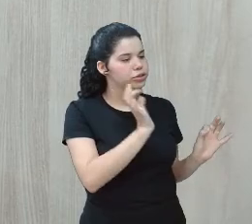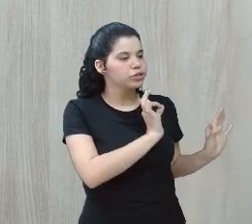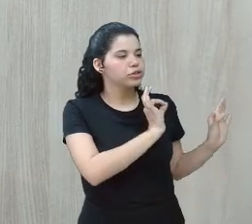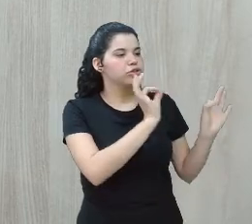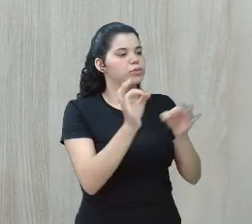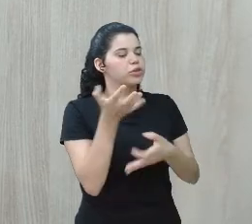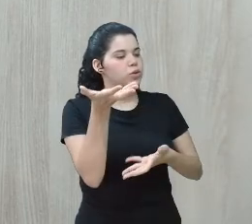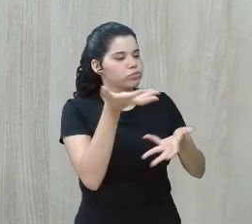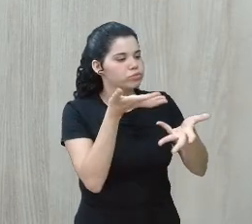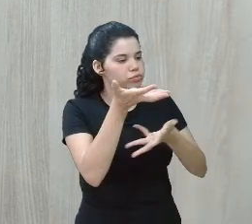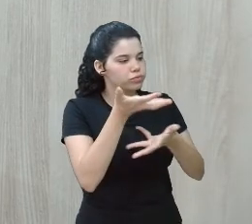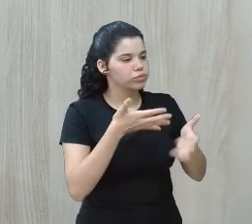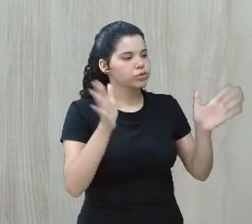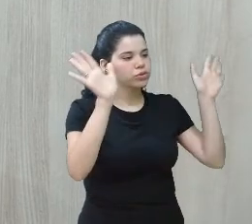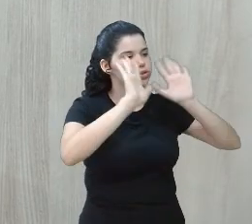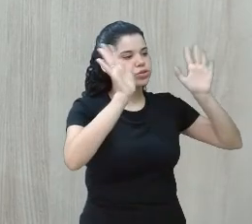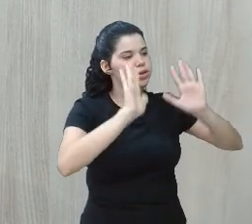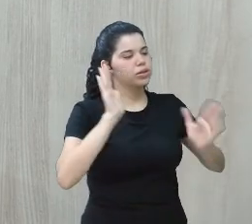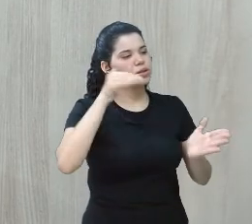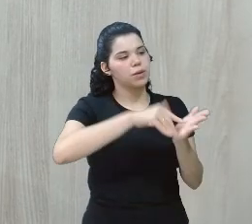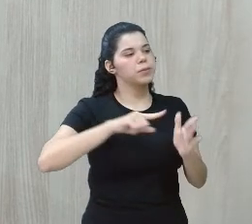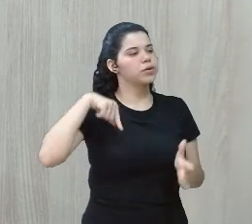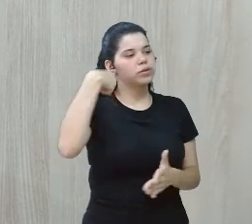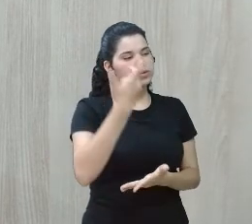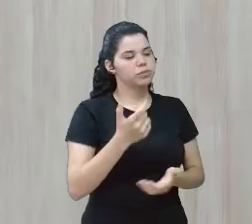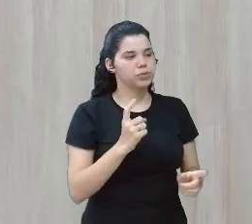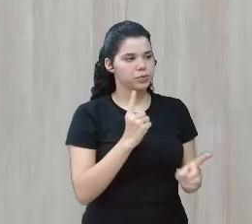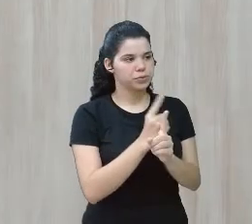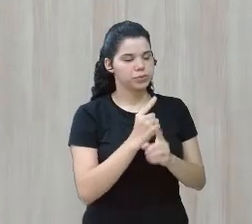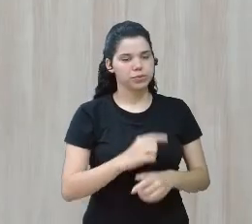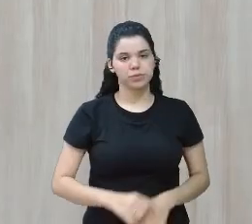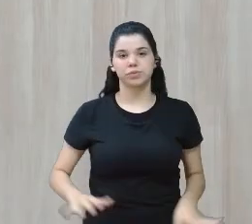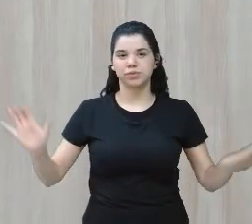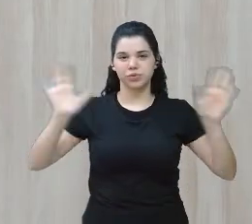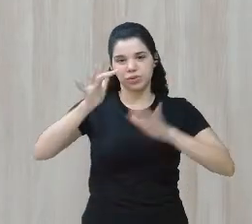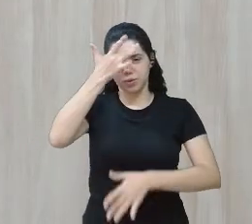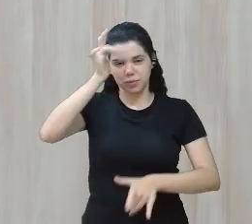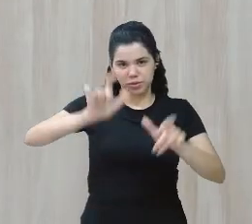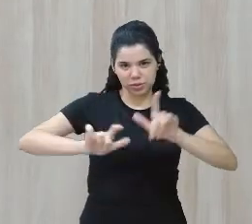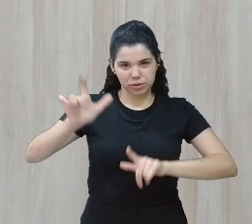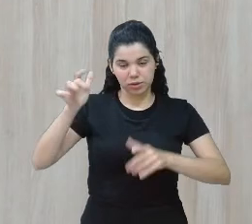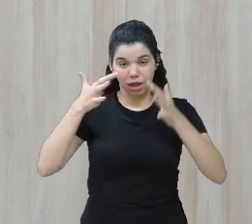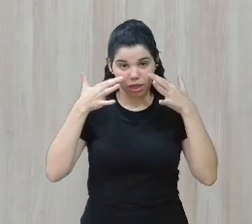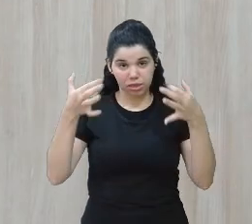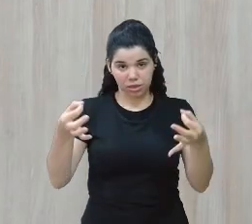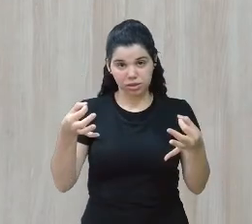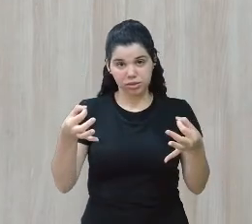aqui fazer uma interação. Tchau e até o próximo encontro. Tchau, pessoal. Fiquem